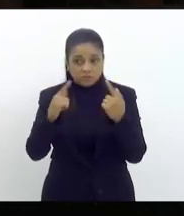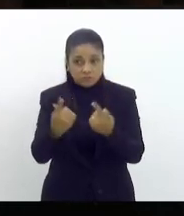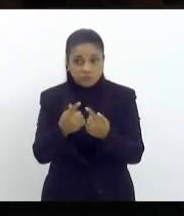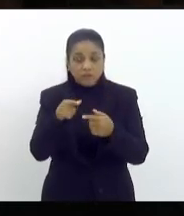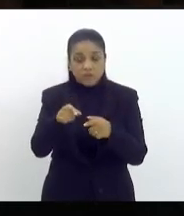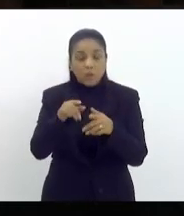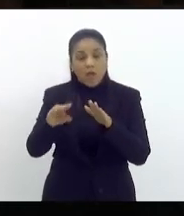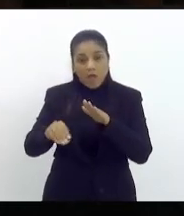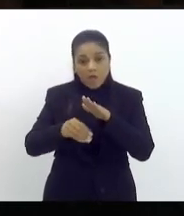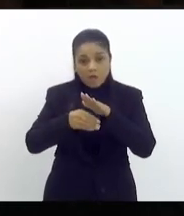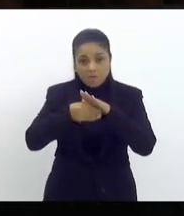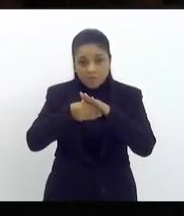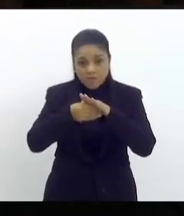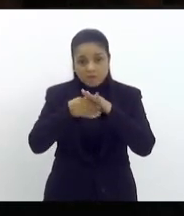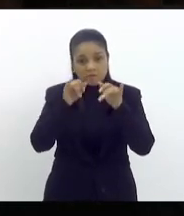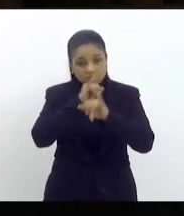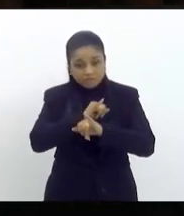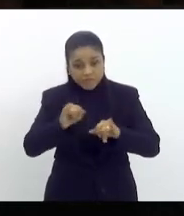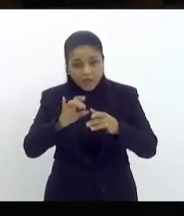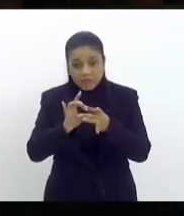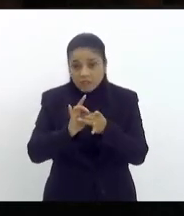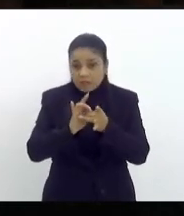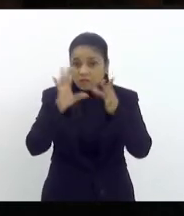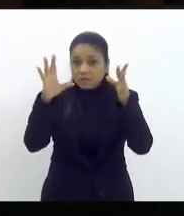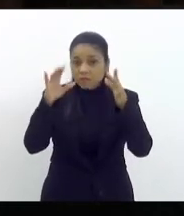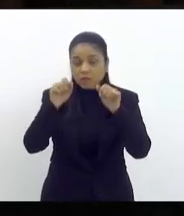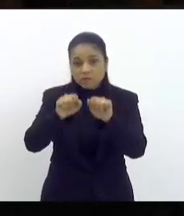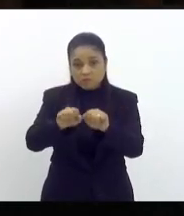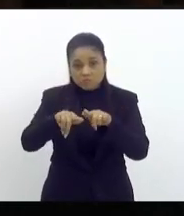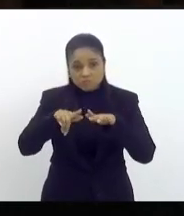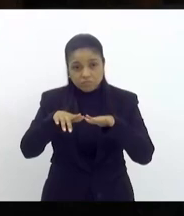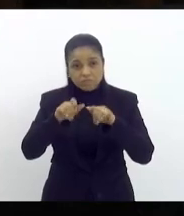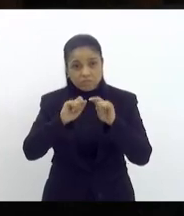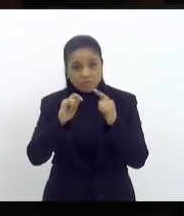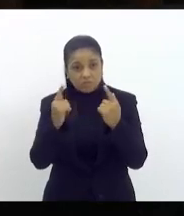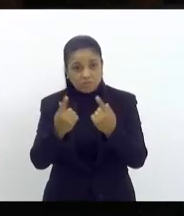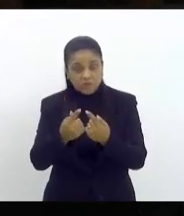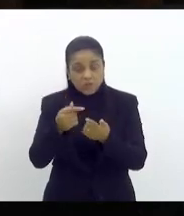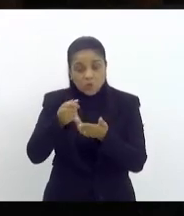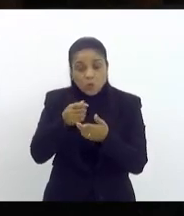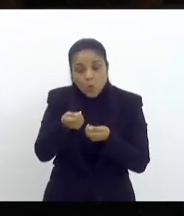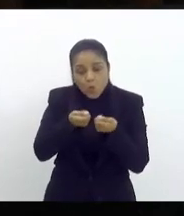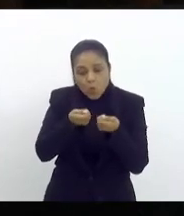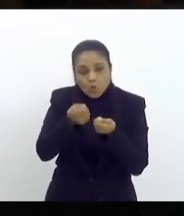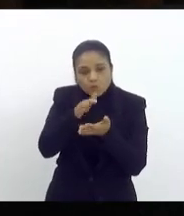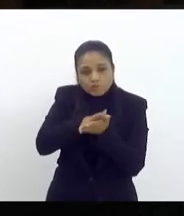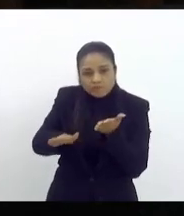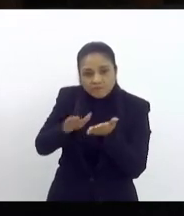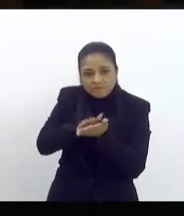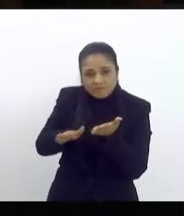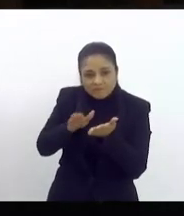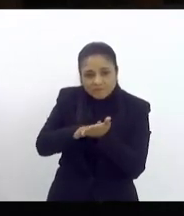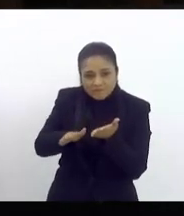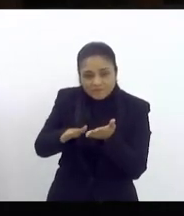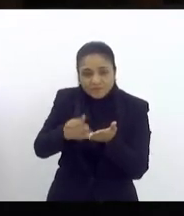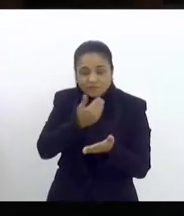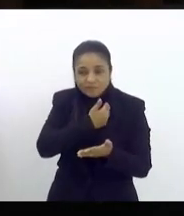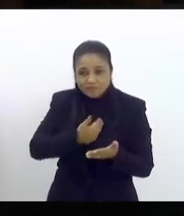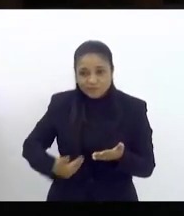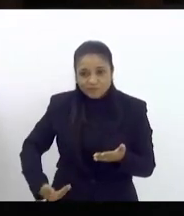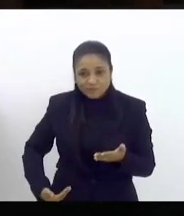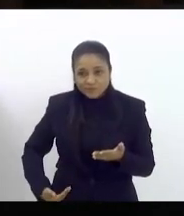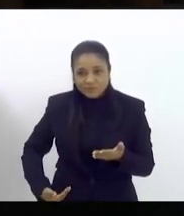fala sobre a democracia da casa e o controle dos gastos públicos a emenda pede algo muito